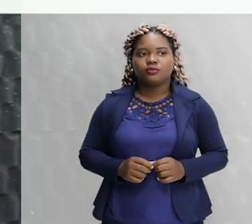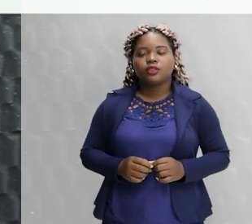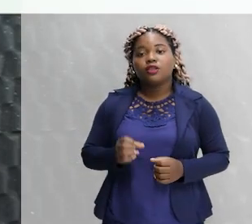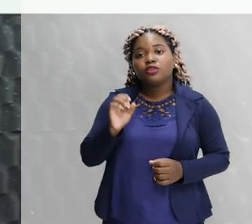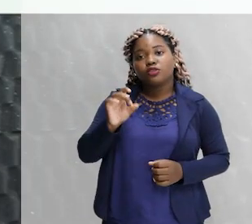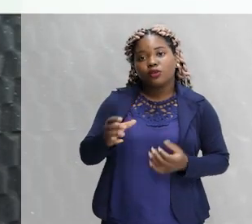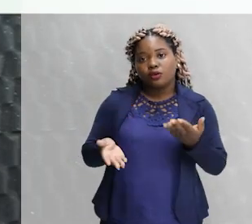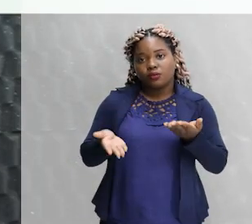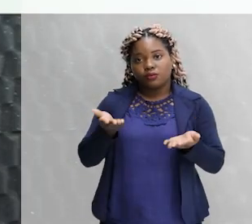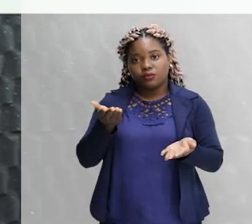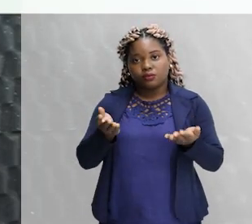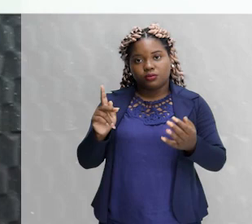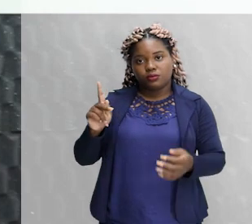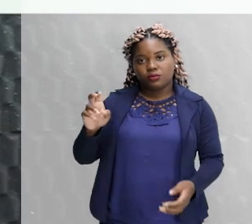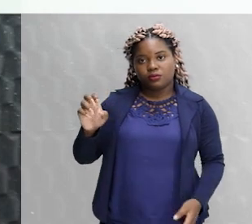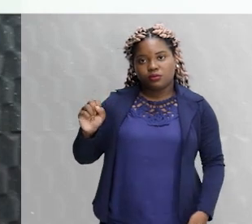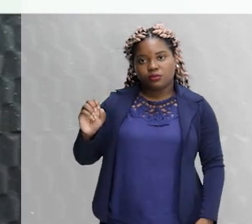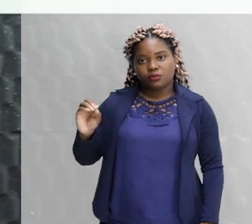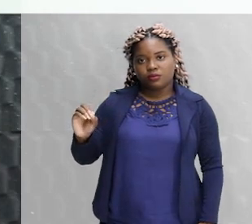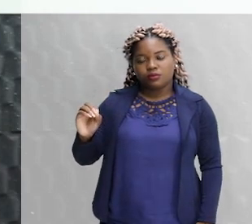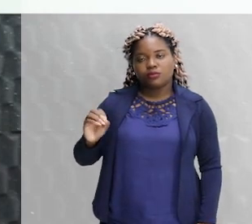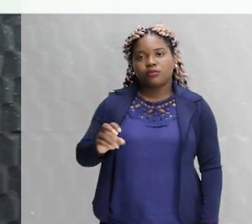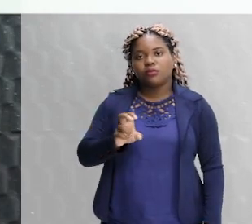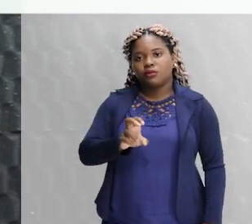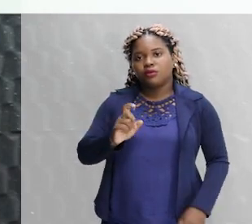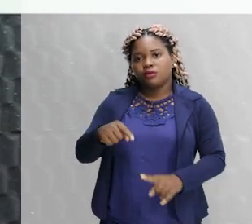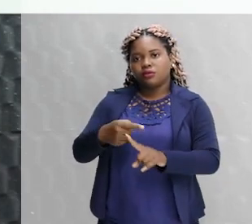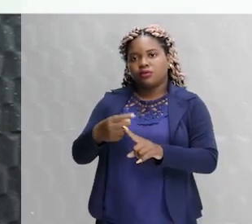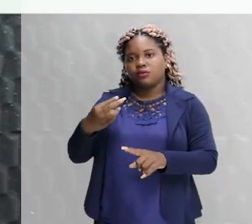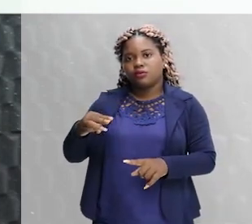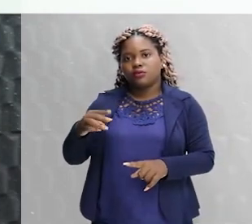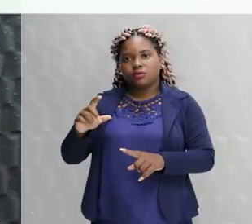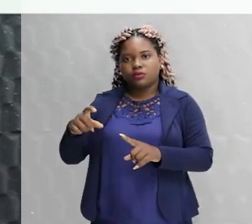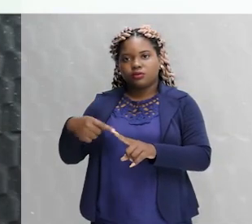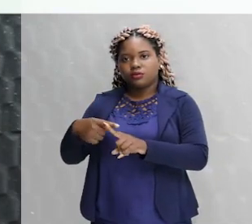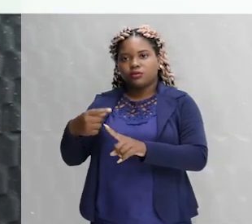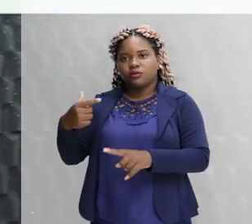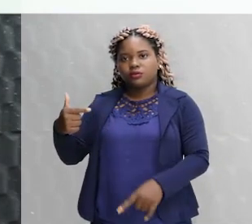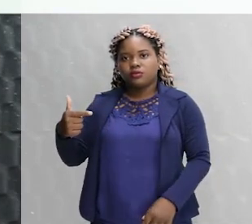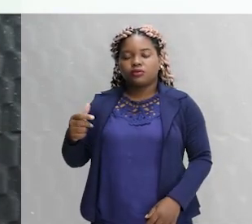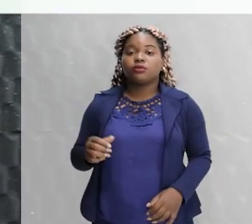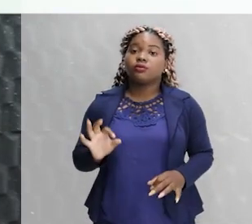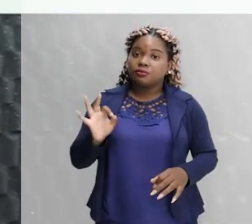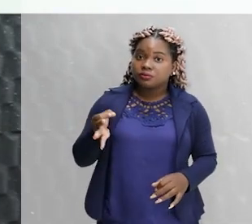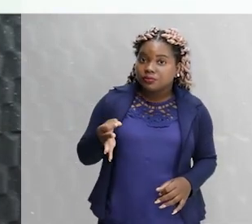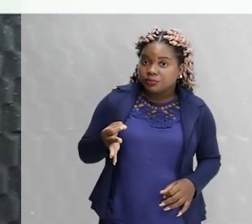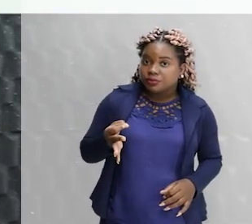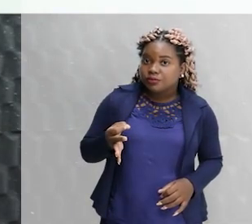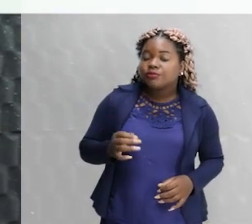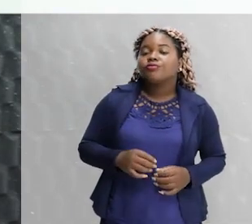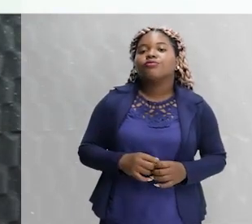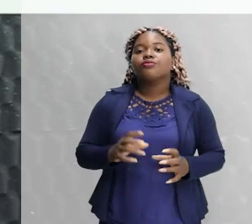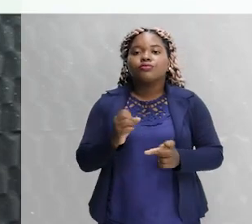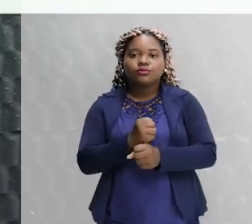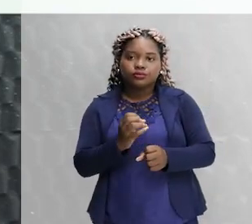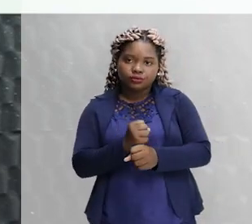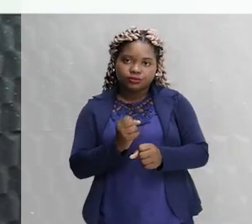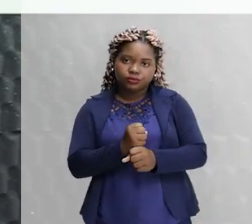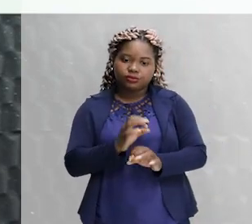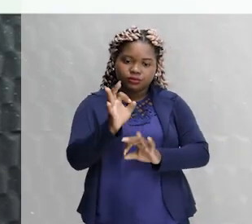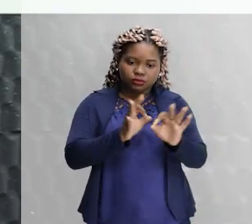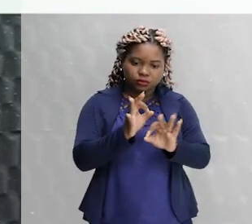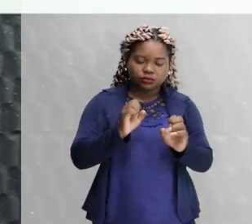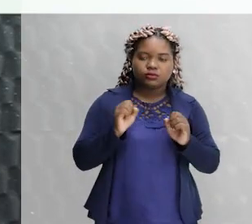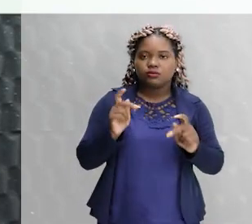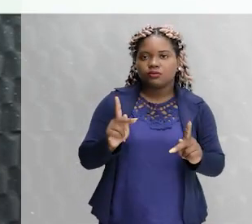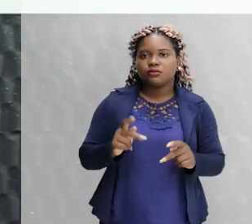pesos. 5 mais 3 mais 2. Certinho? Então vamos fazer agora as